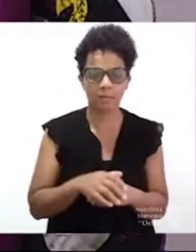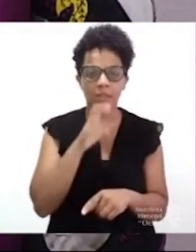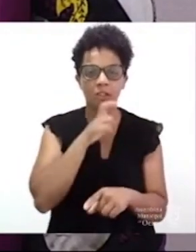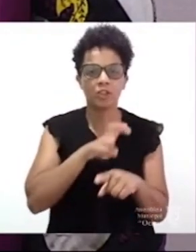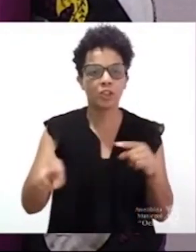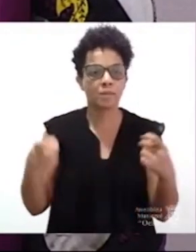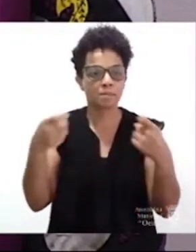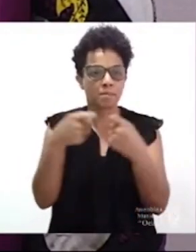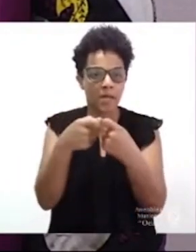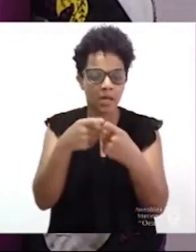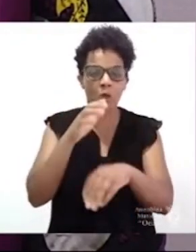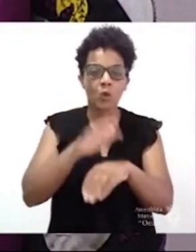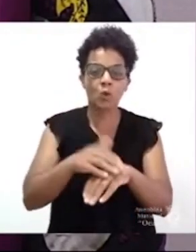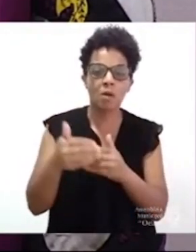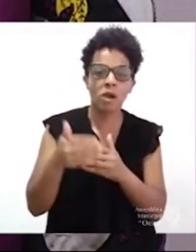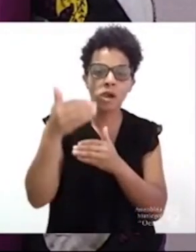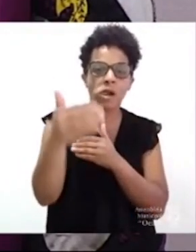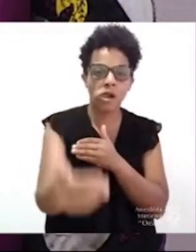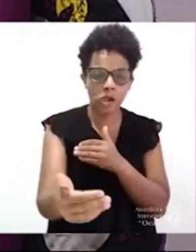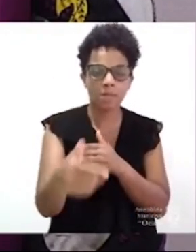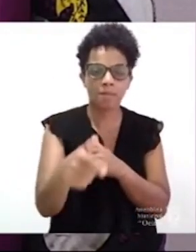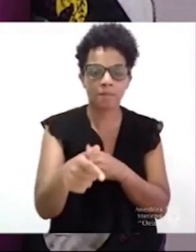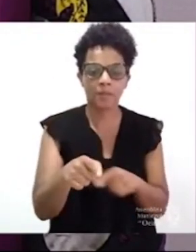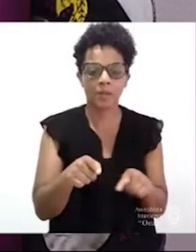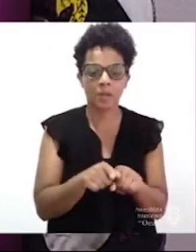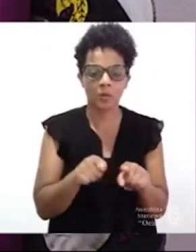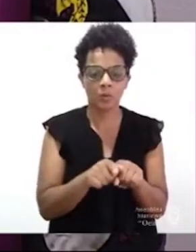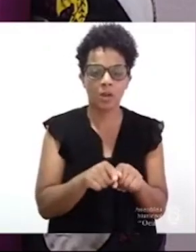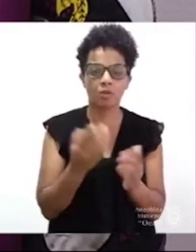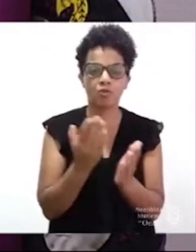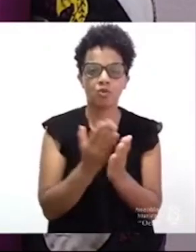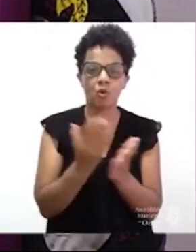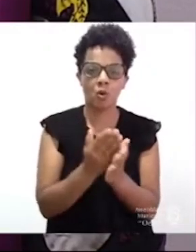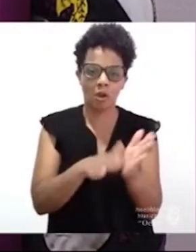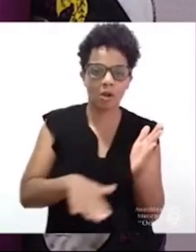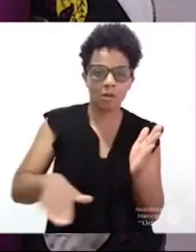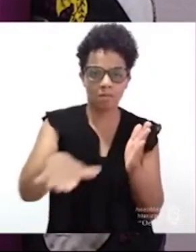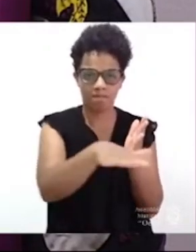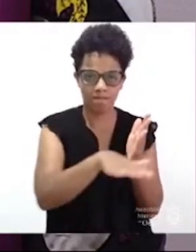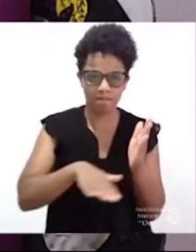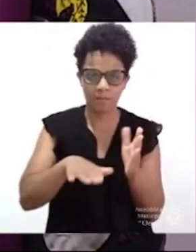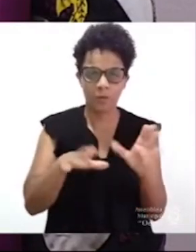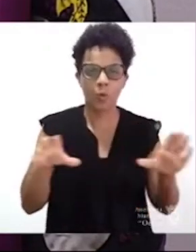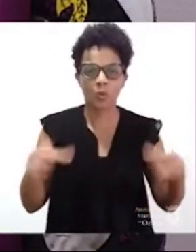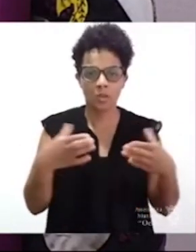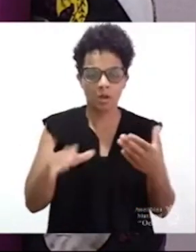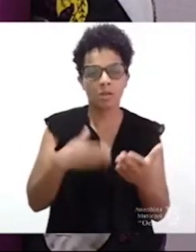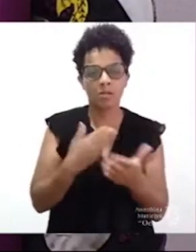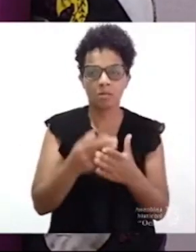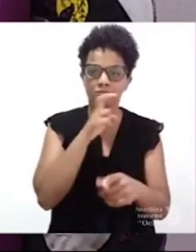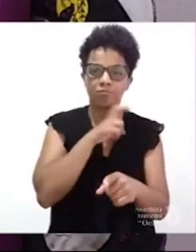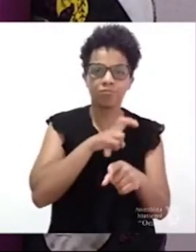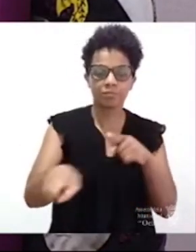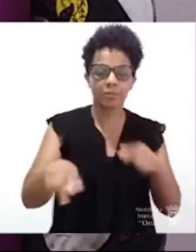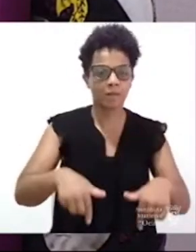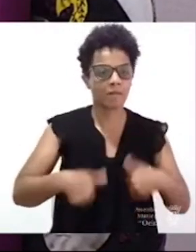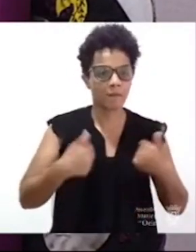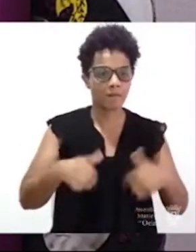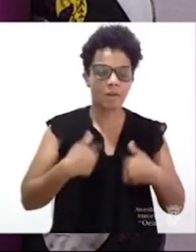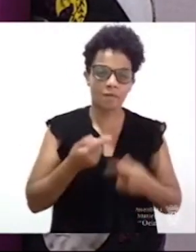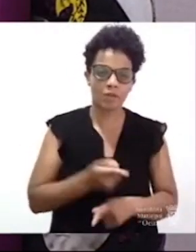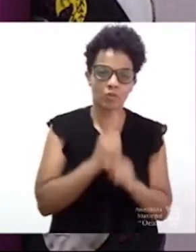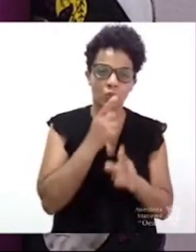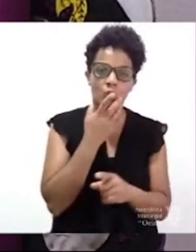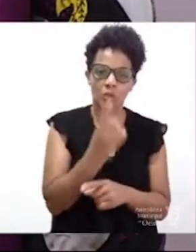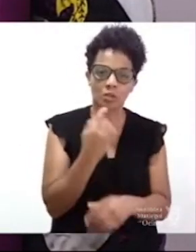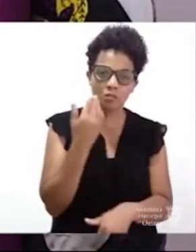a totalidade do parque escolar do concelho venha a ser energeticamente autossustentável. E defendemos